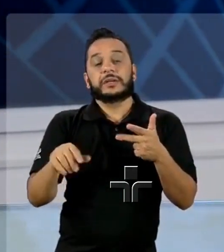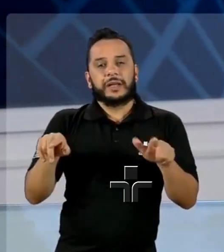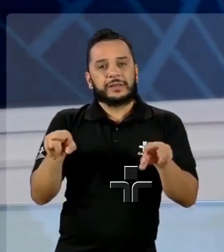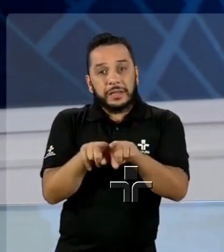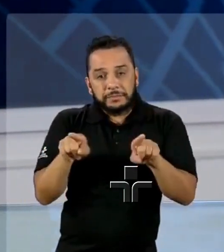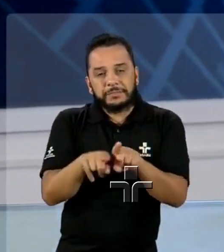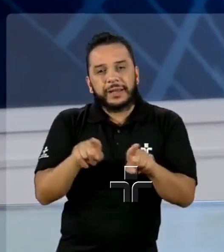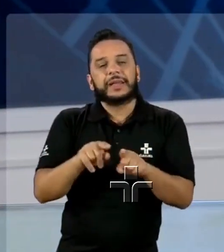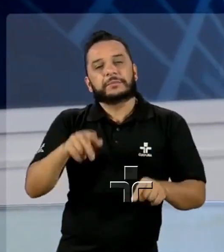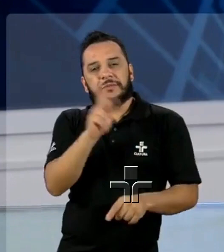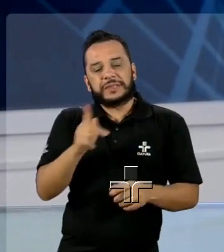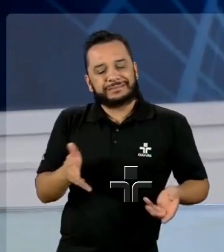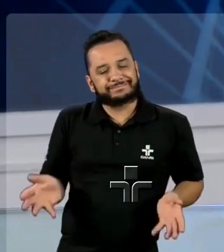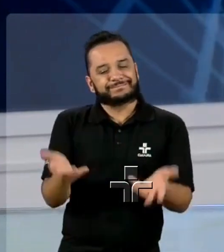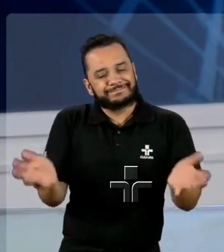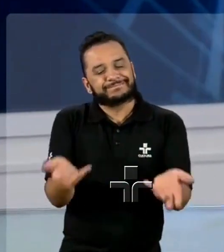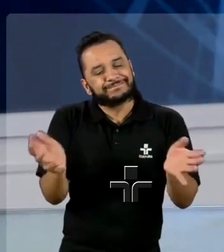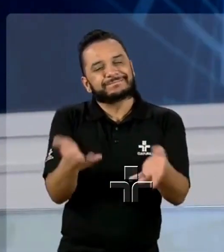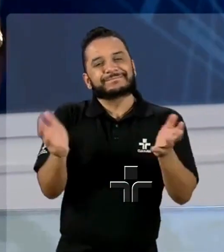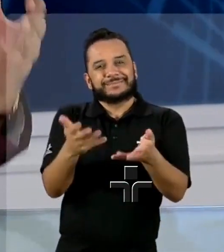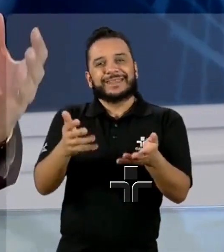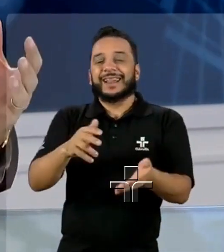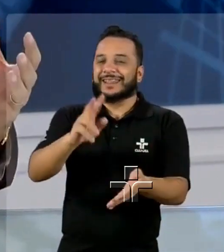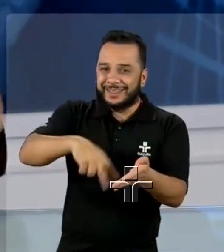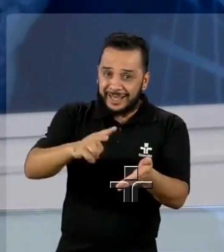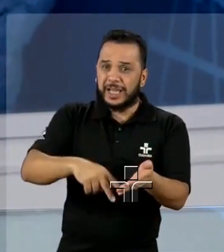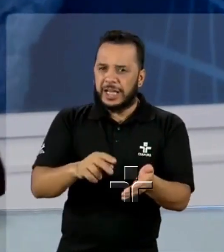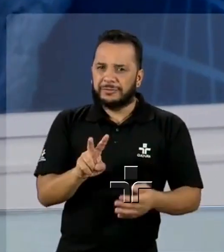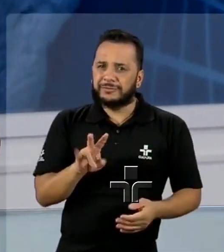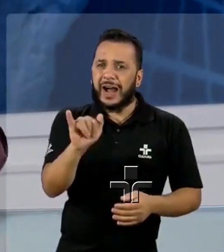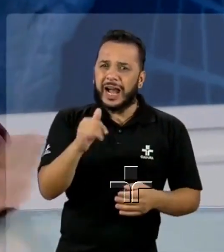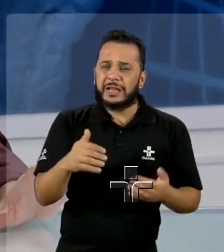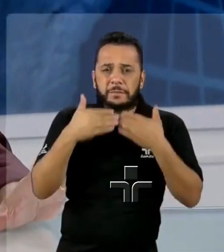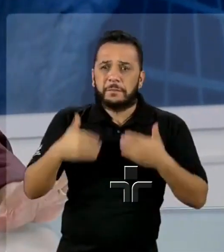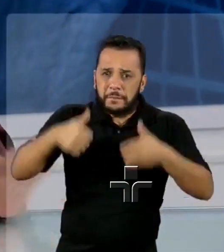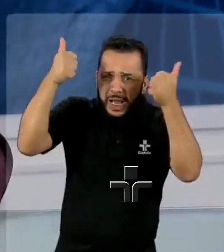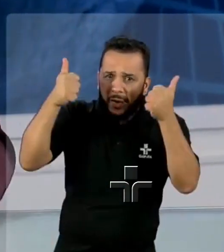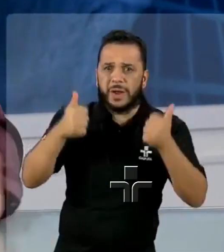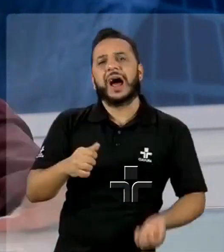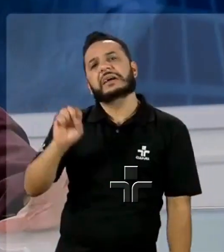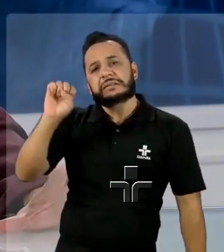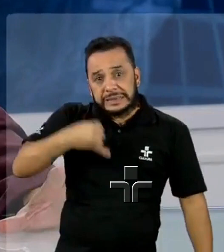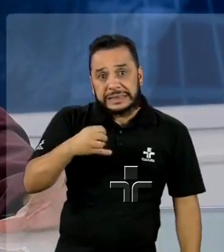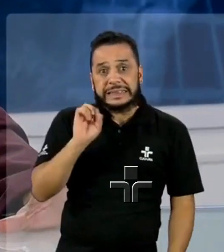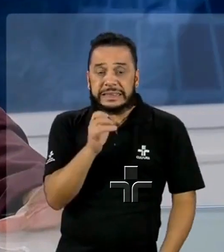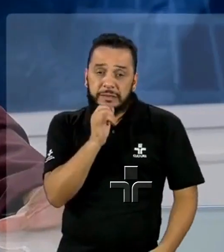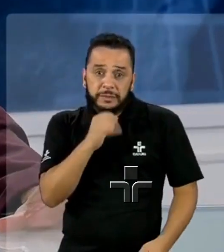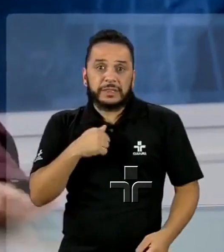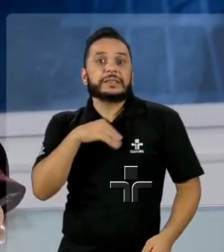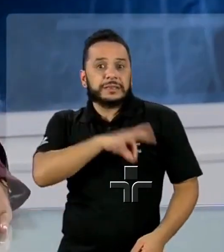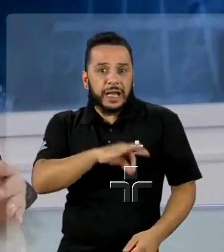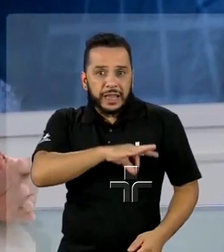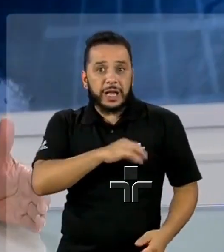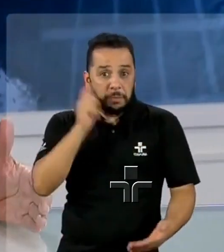com que os alunos lessem, ia melhorar. É claro que existem outros fatores de educação, mas eu não tenho nenhuma dúvida que se pagasse R$10 mil por mês, isso